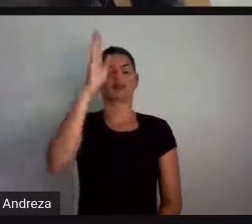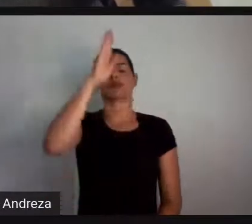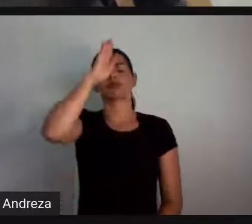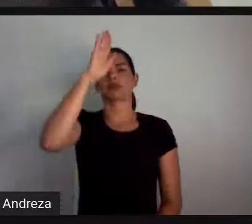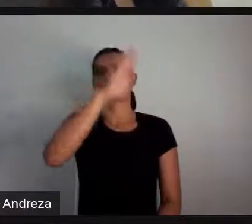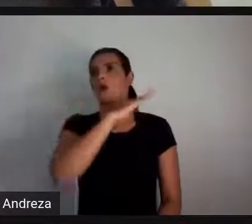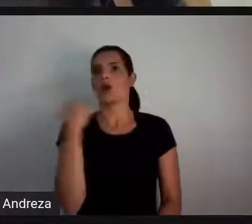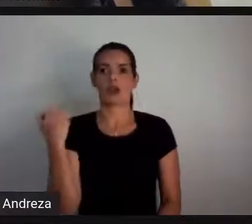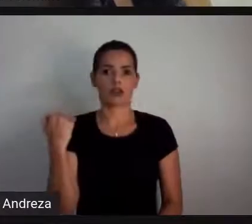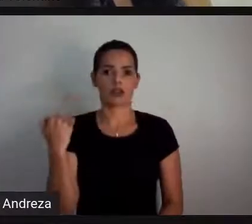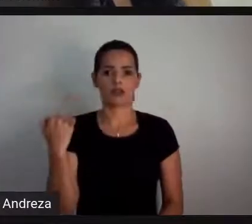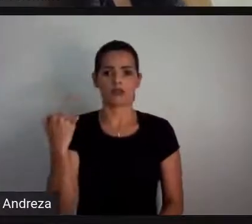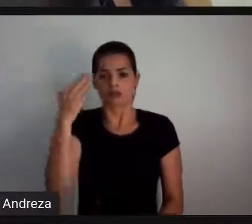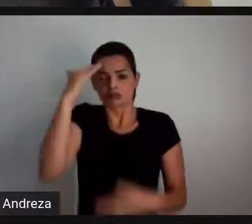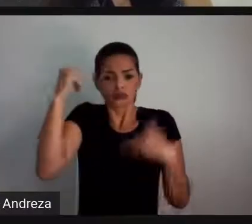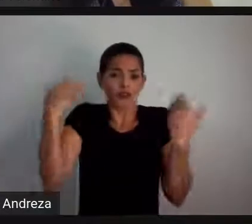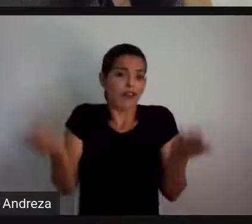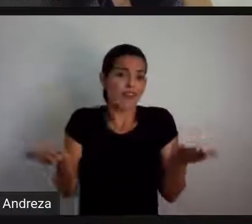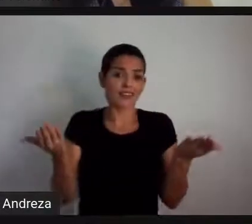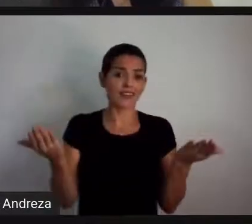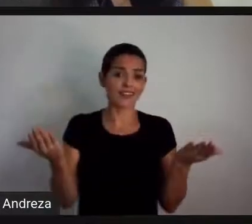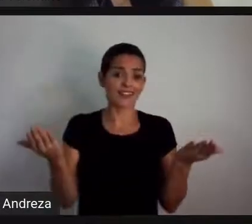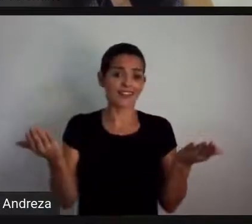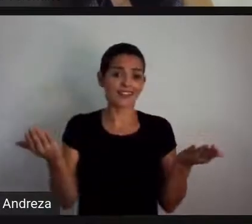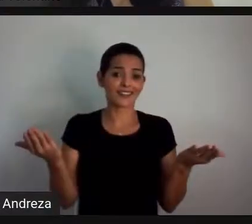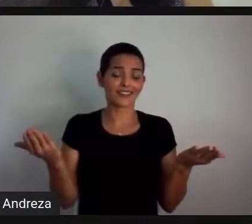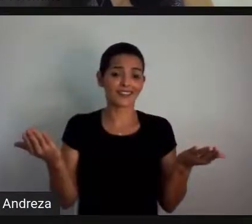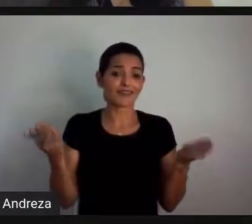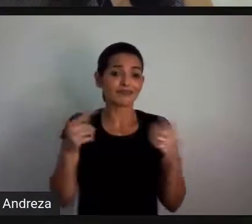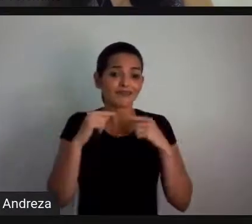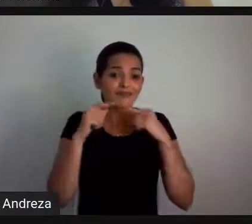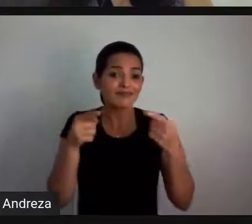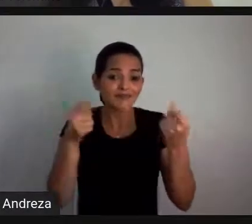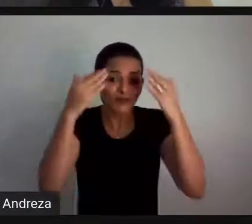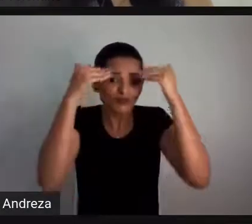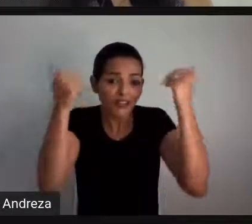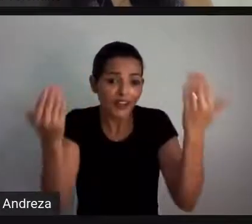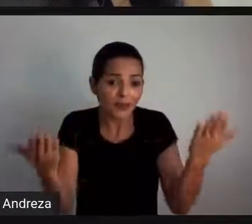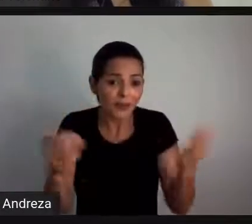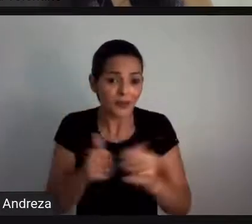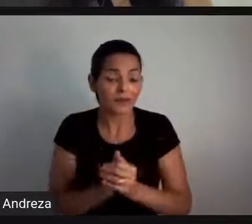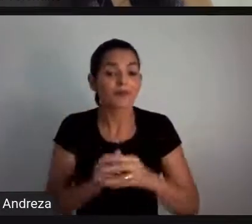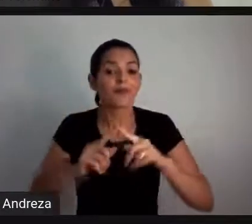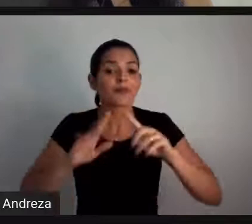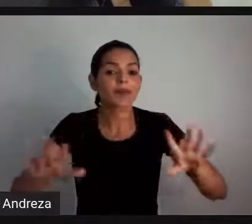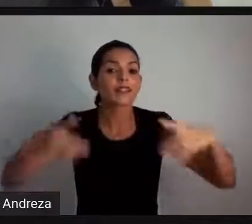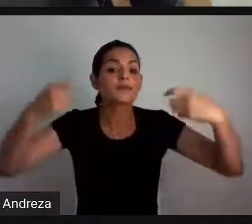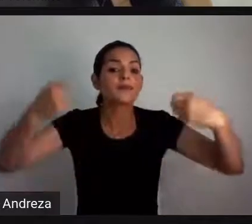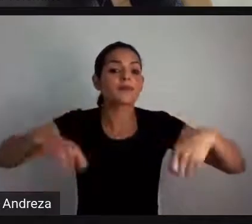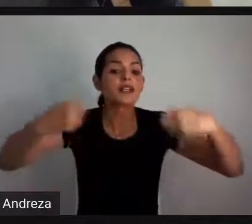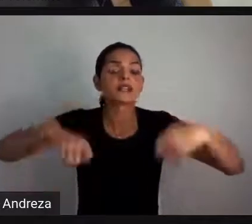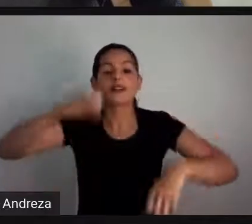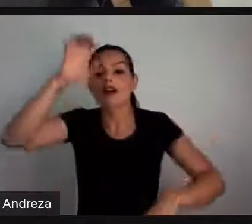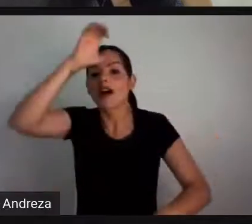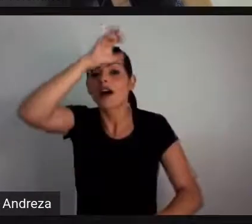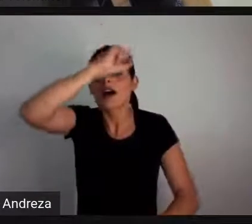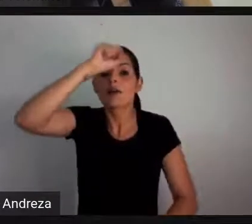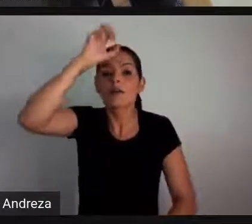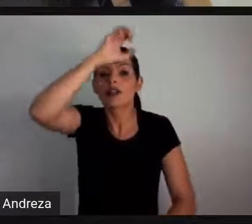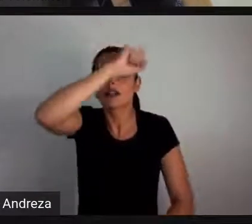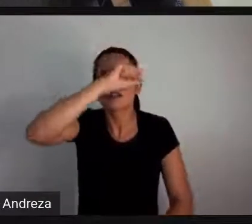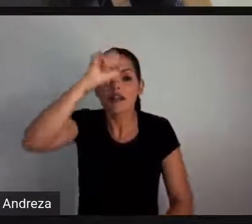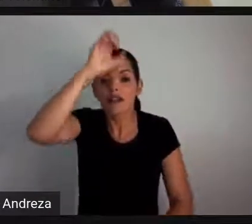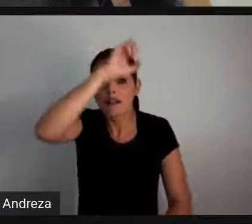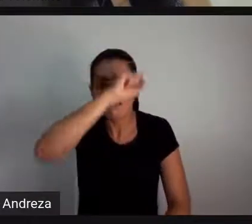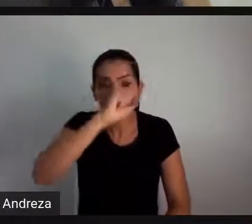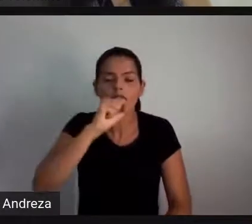sei, a gente não sabe, né? No entanto, a gente precisa aprender, e aqui tem uma dinâmica que todos nós,